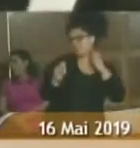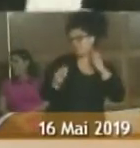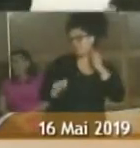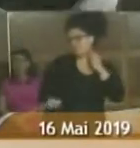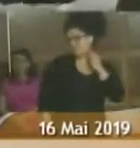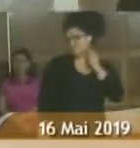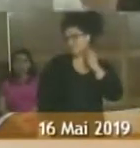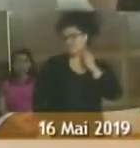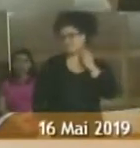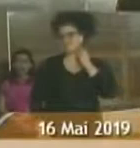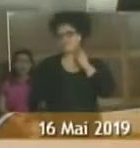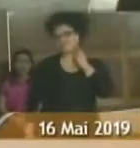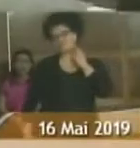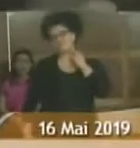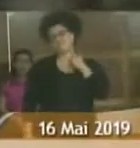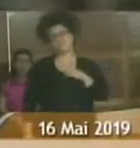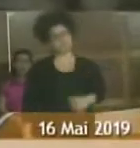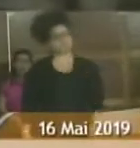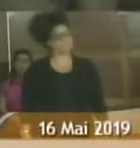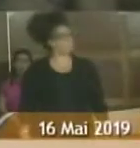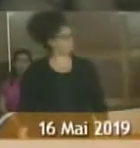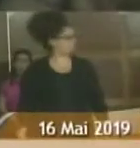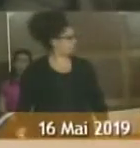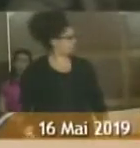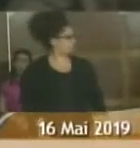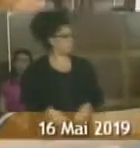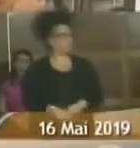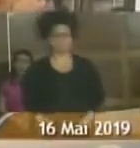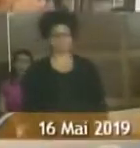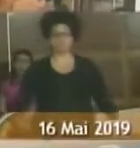Joanita da Silva. Não dá para ler o outro.